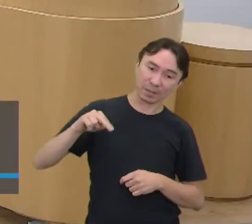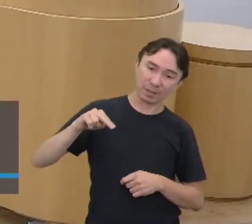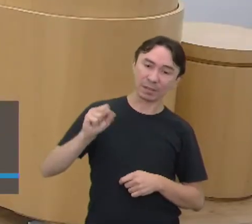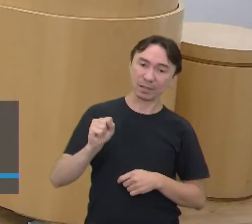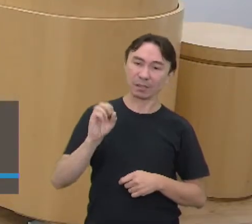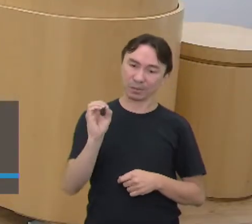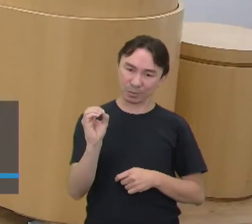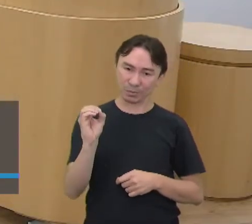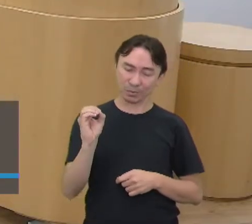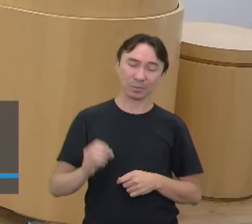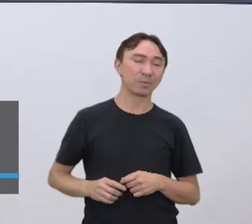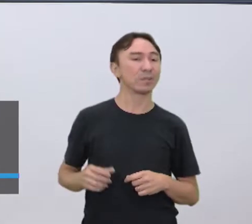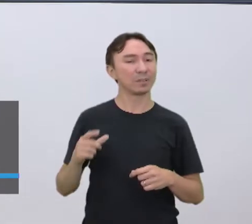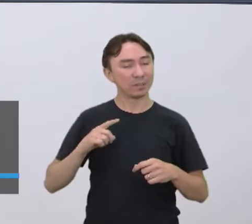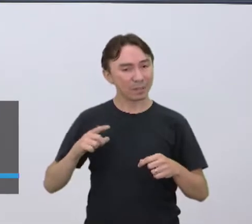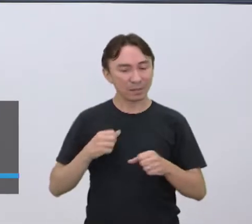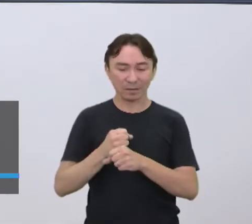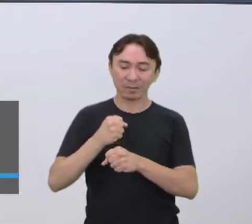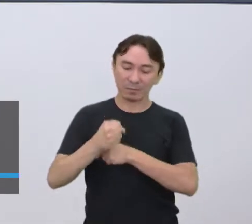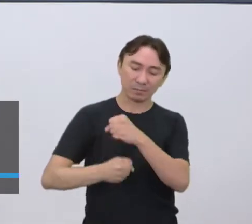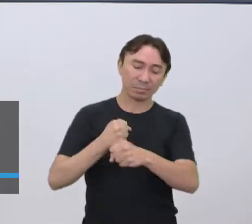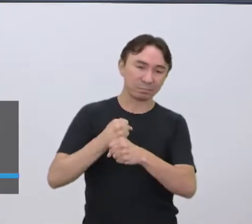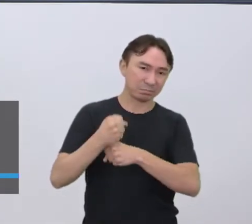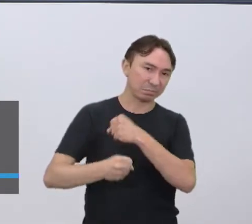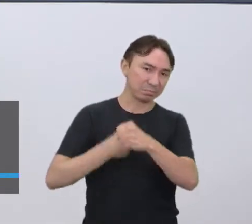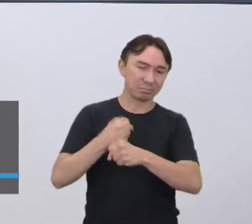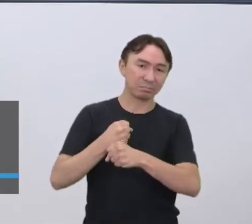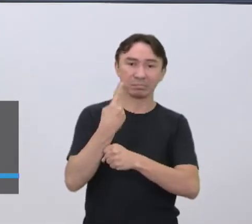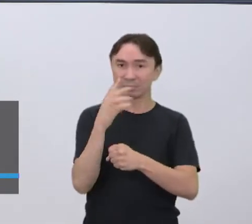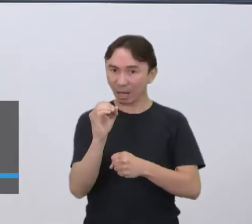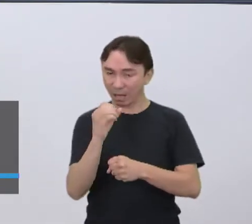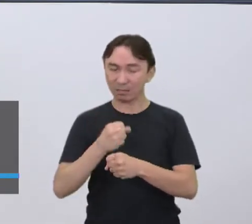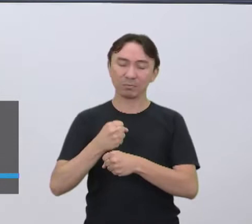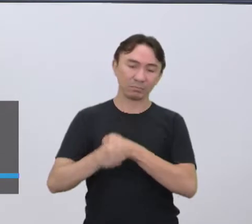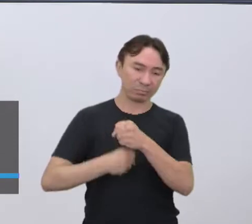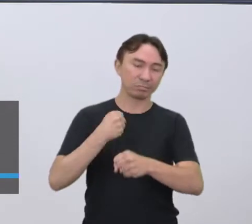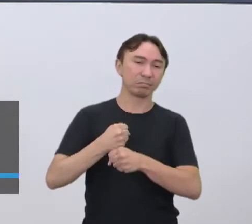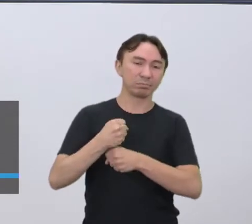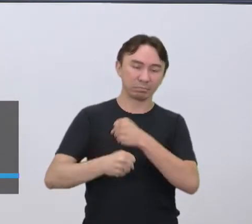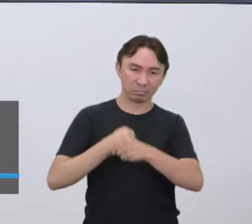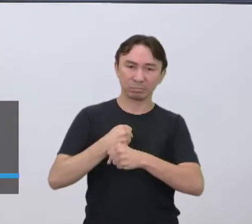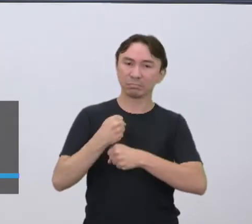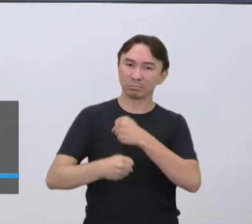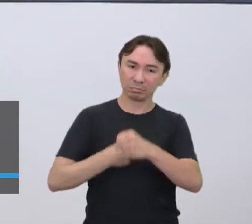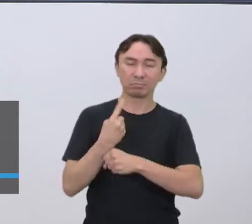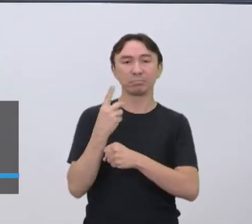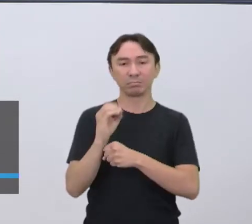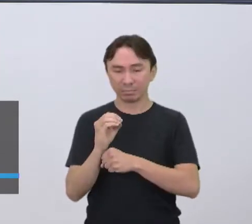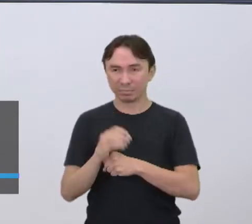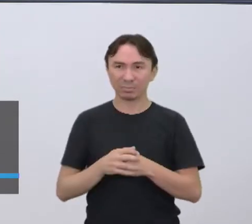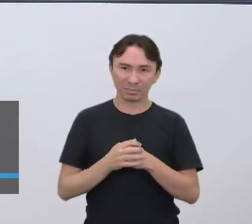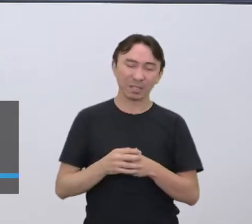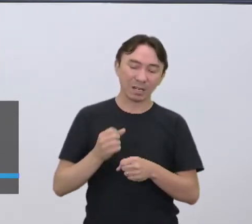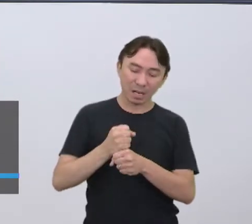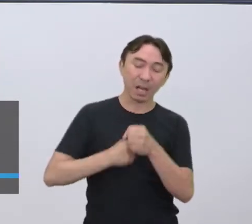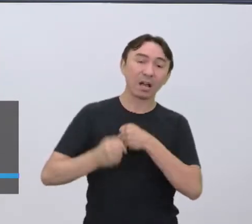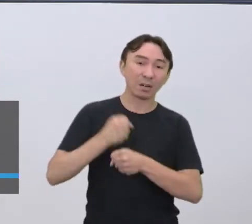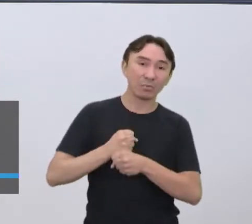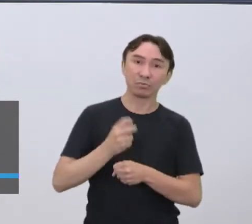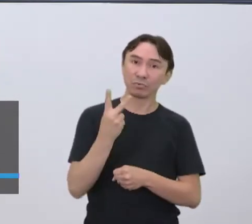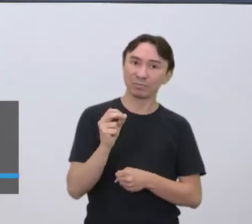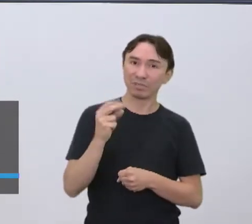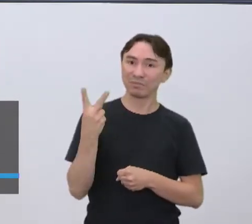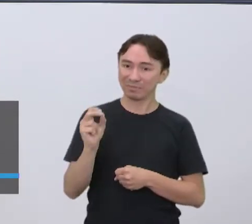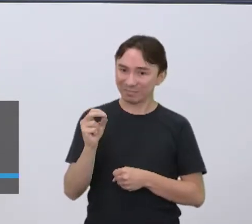aí uma periodicidade de 10 em 10 anos, né? No caso aí, em 2020 era para ter acontecido isso, não aconteceu por conta aí